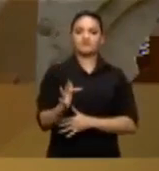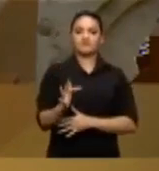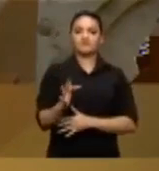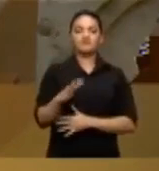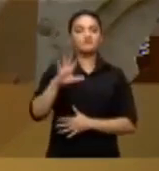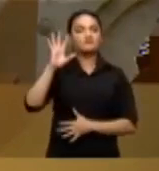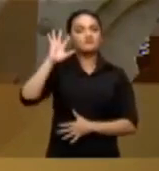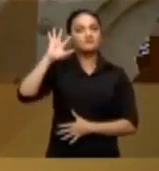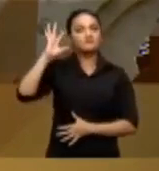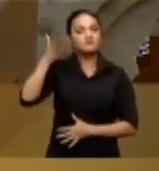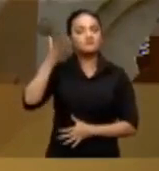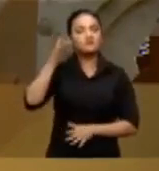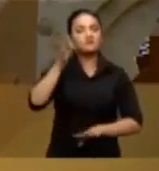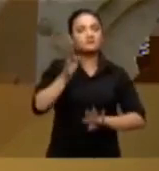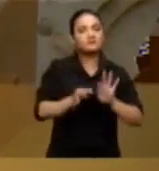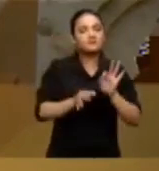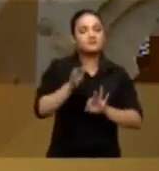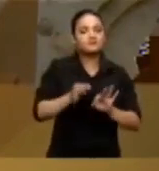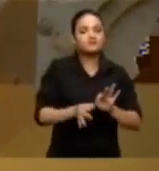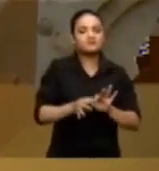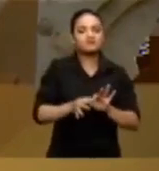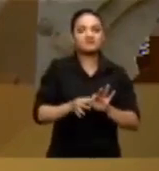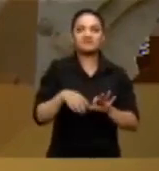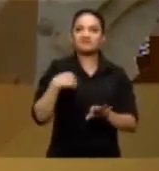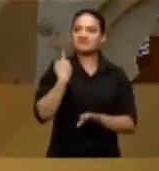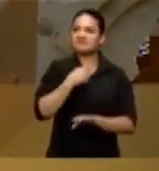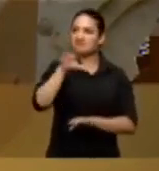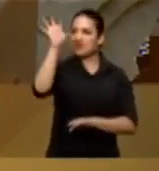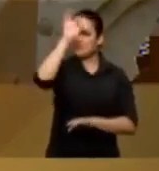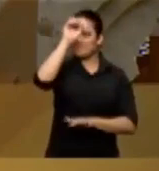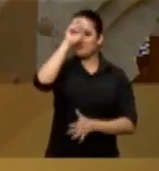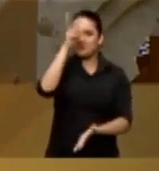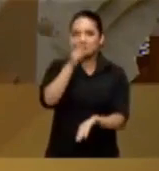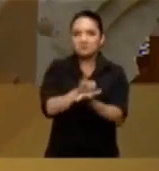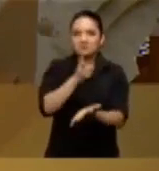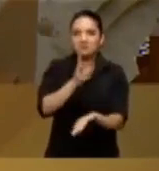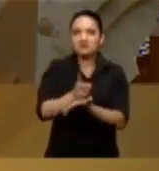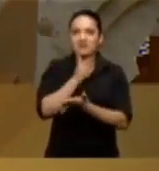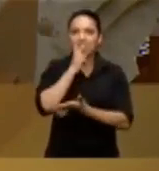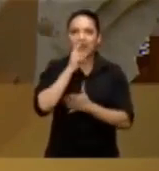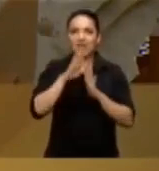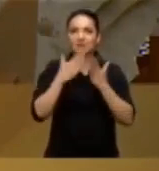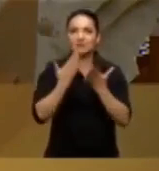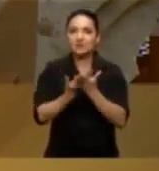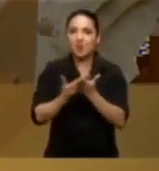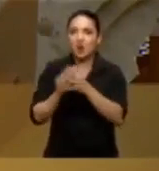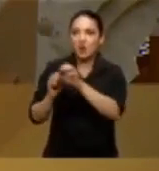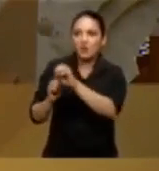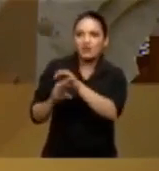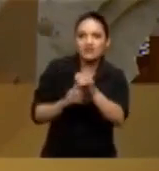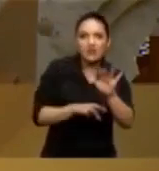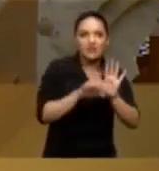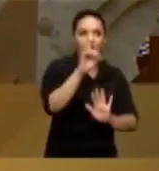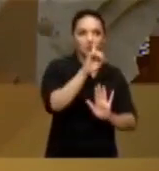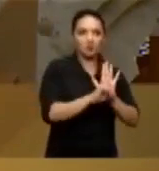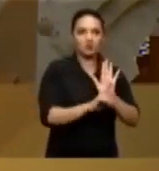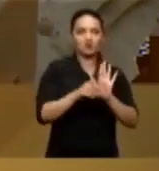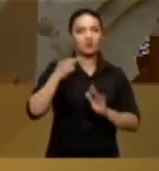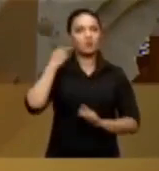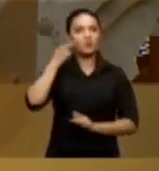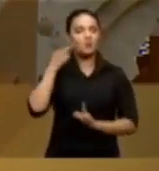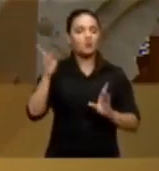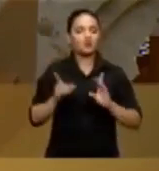julgados, verdadeira escola de direito, de política, de